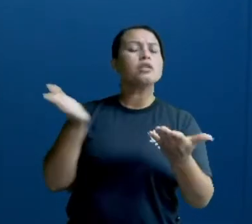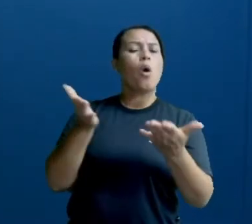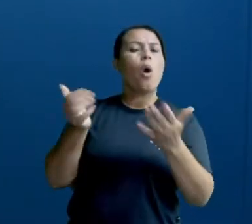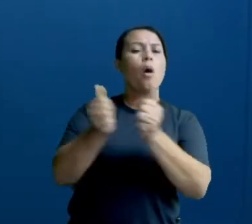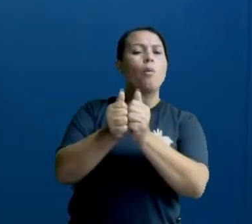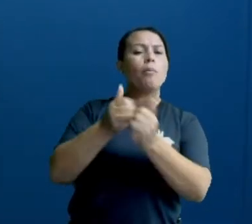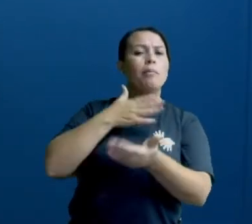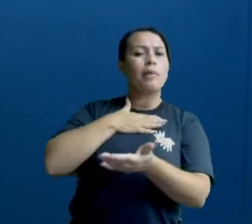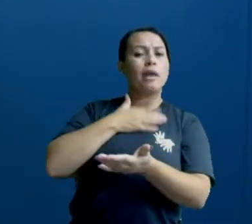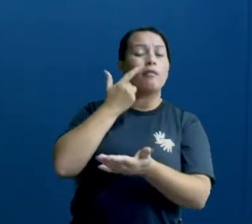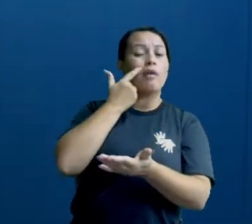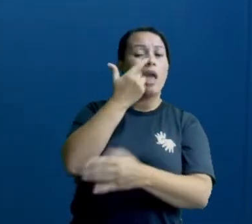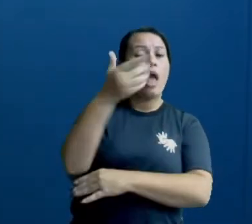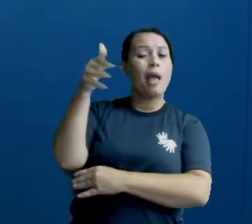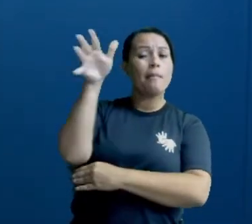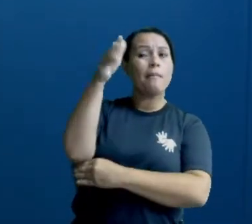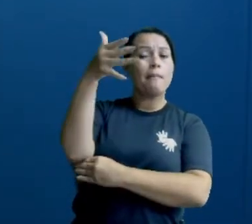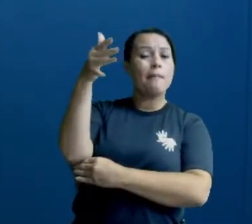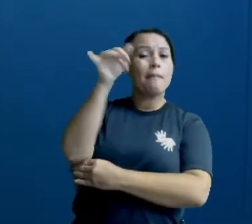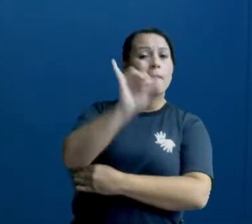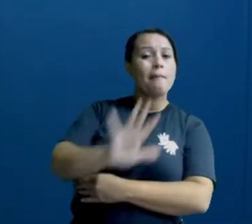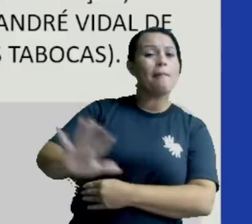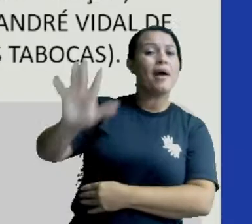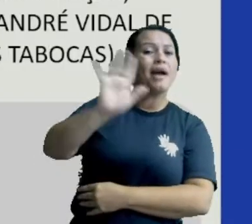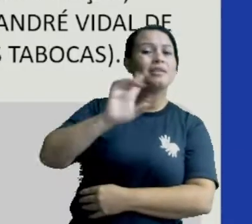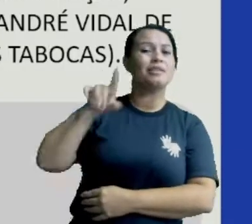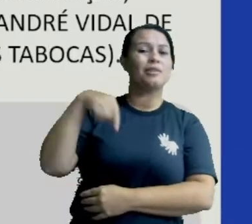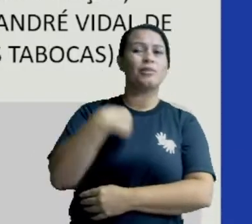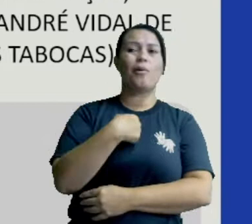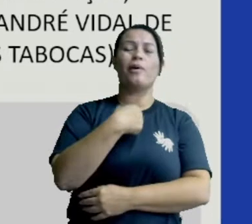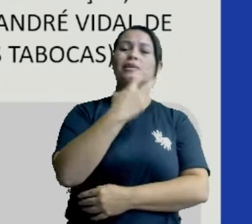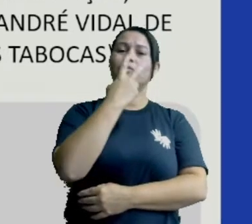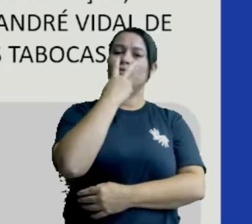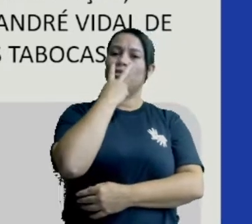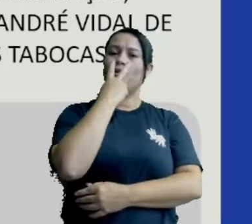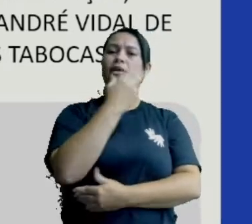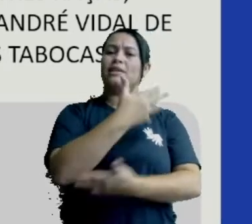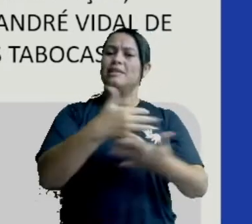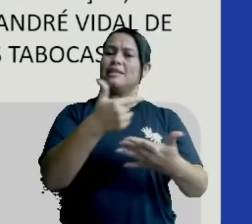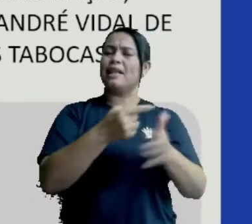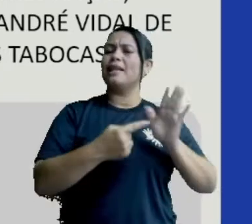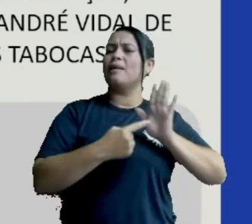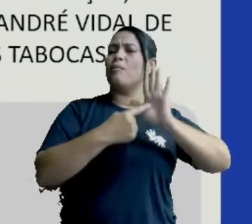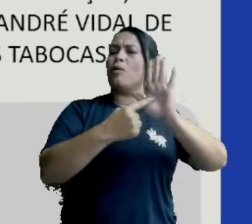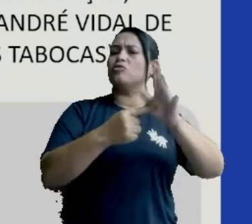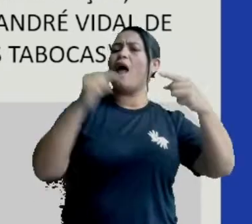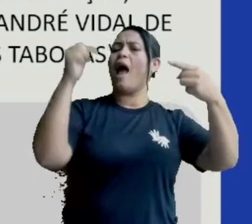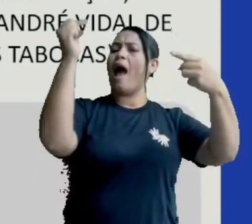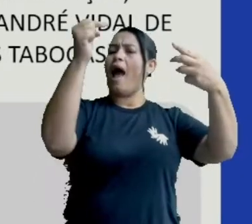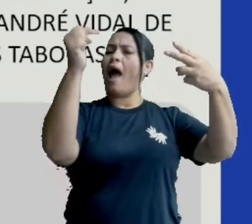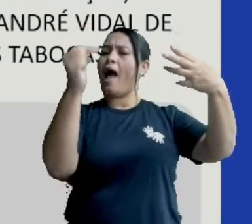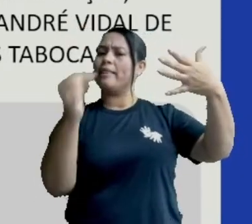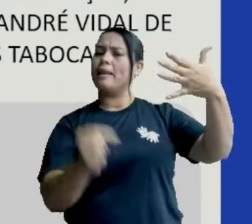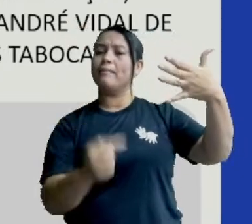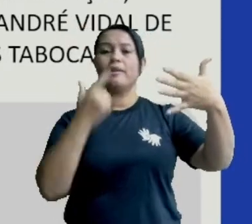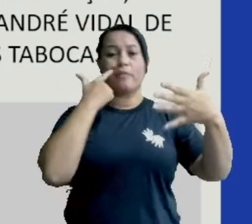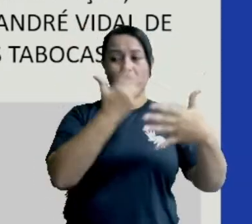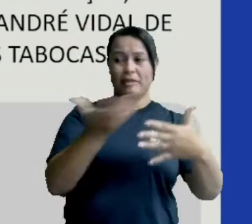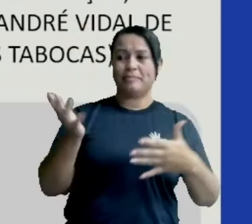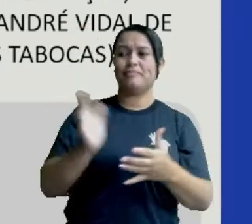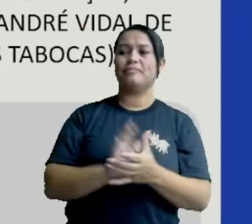comigo, vê a imagem da nossa bandeira. Da bandeira da nossa cidade e vamos ver o que retrata cada elemento dessa